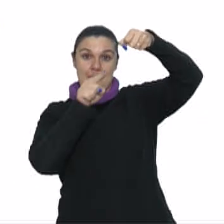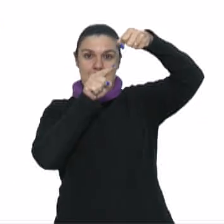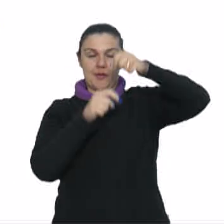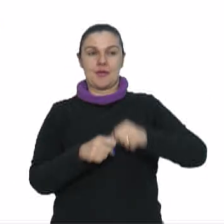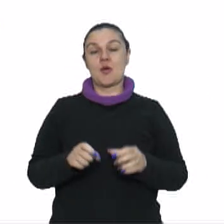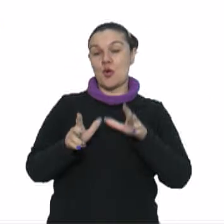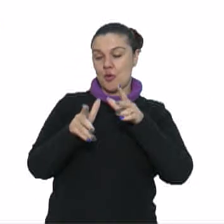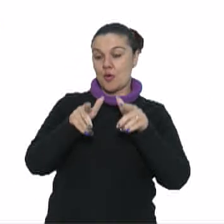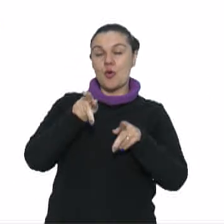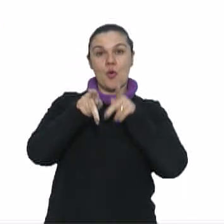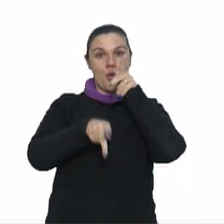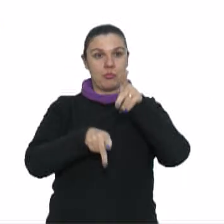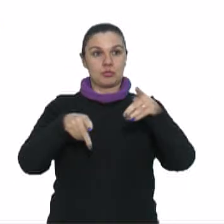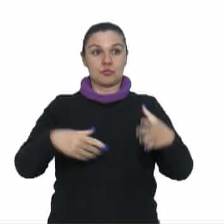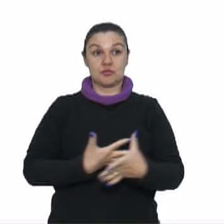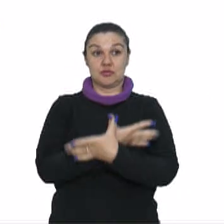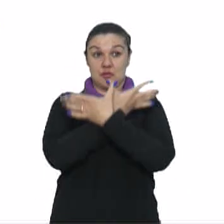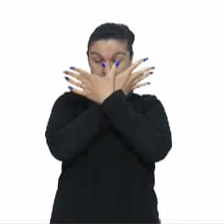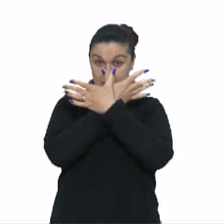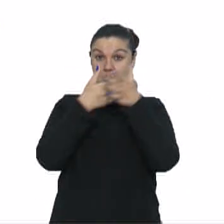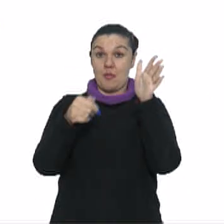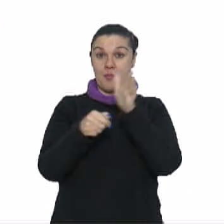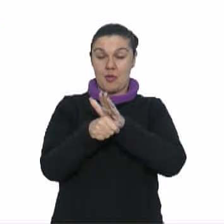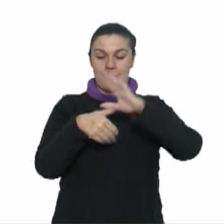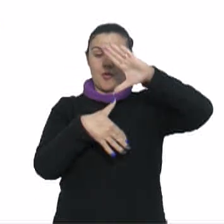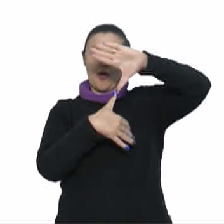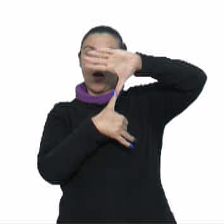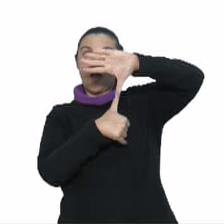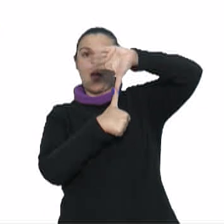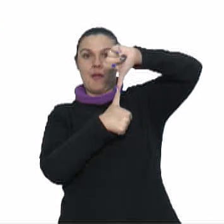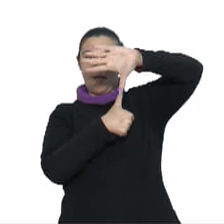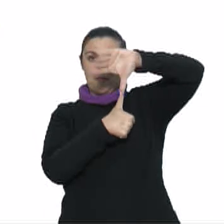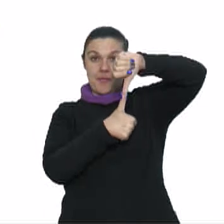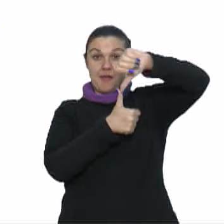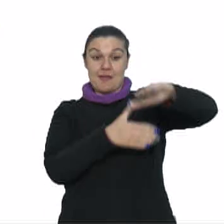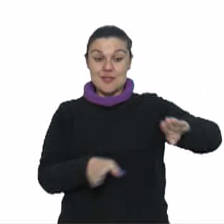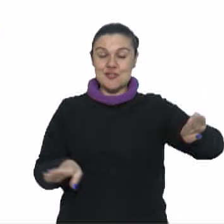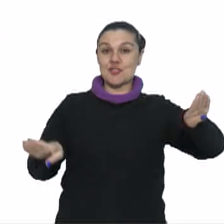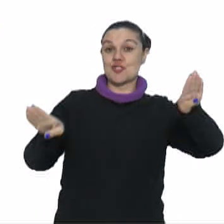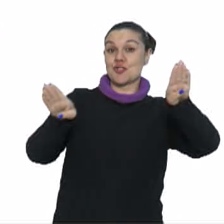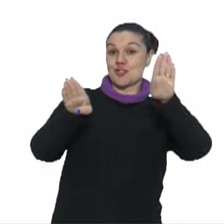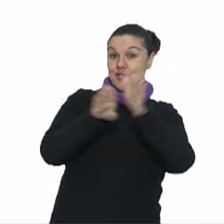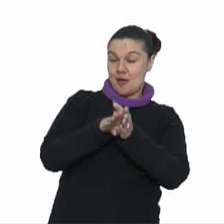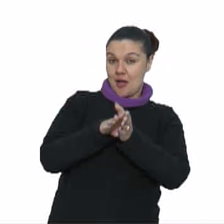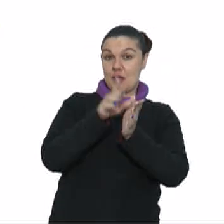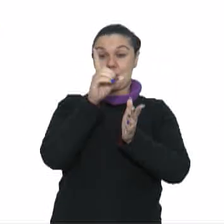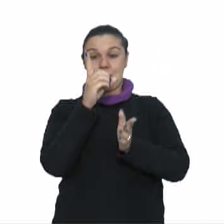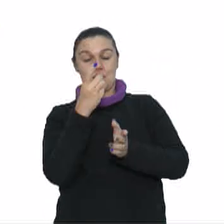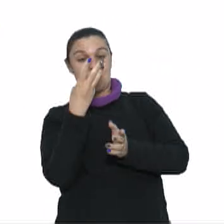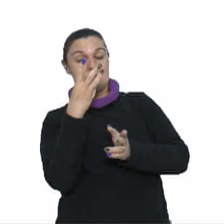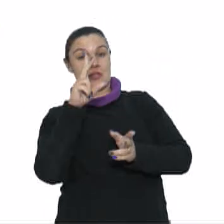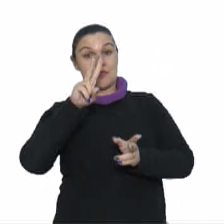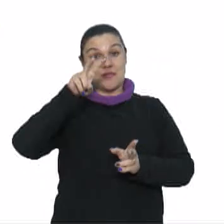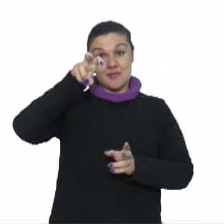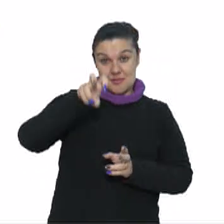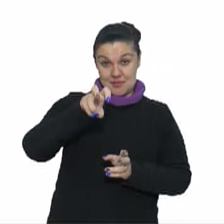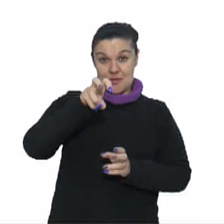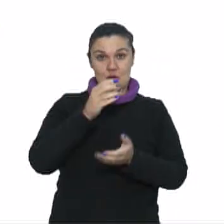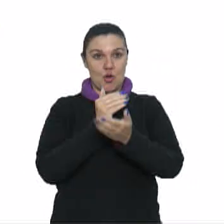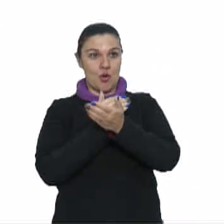Os astecas ou mexicas, um povo originário da América do Norte, chegaram ao Vale do México em 1325 e lá ergueram a